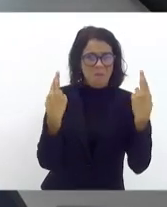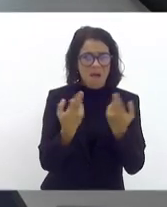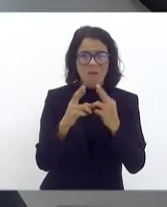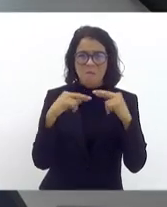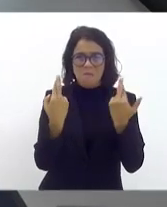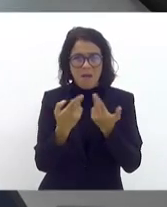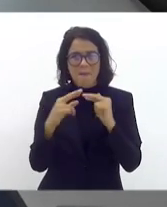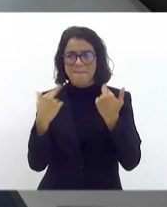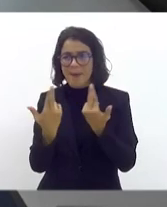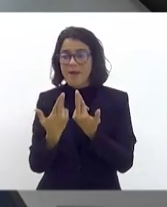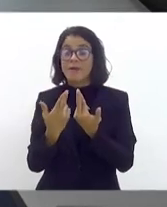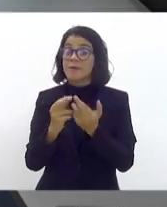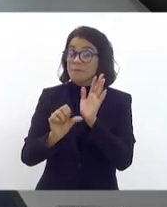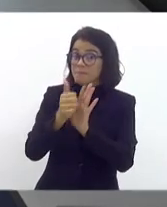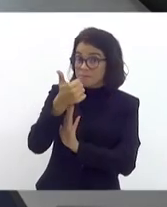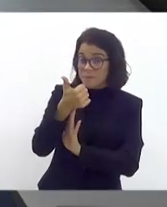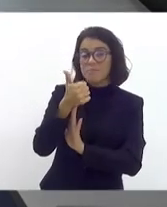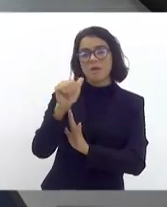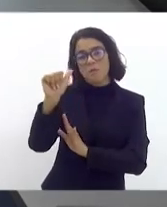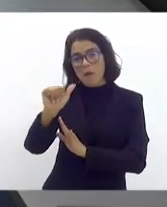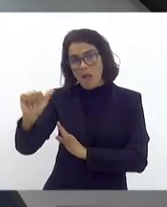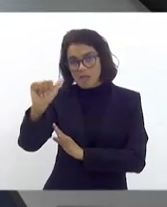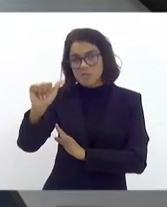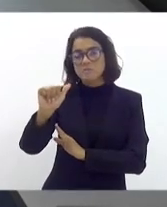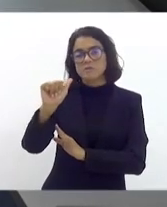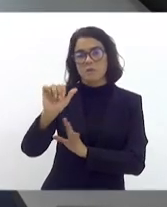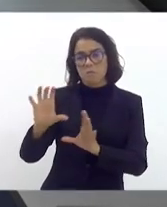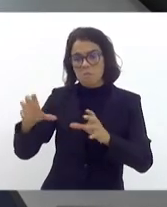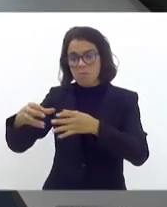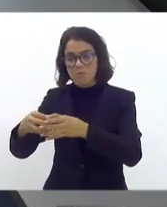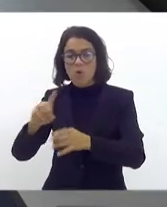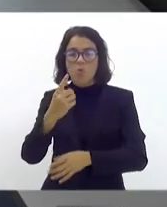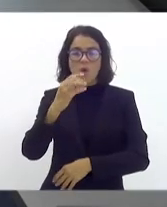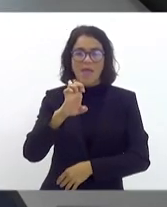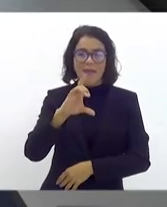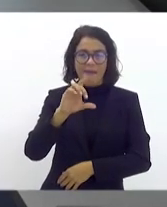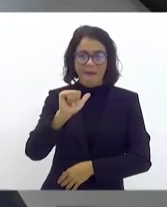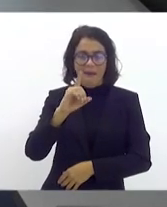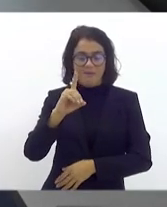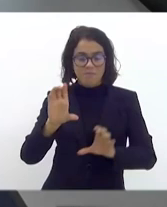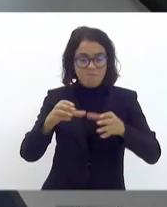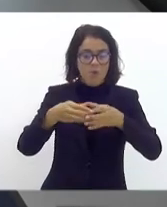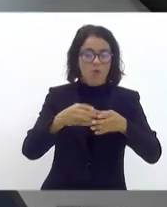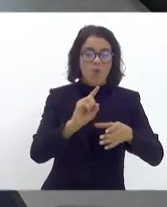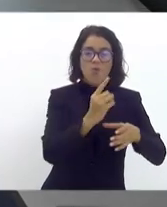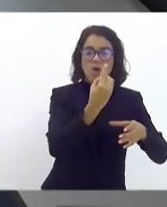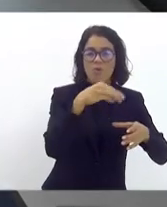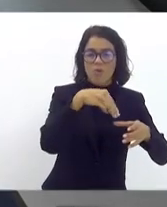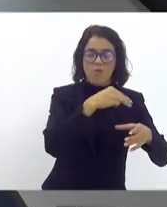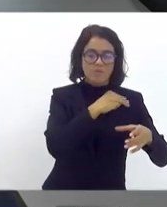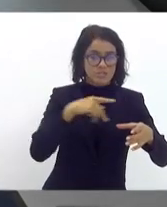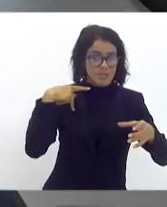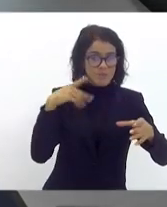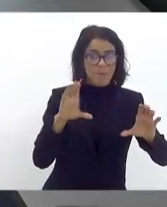fazer uma com essas associações, uma com o ECAD, uma com o MP, com o MPF, para entender como é feito o